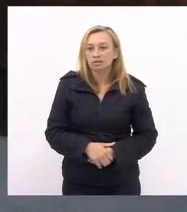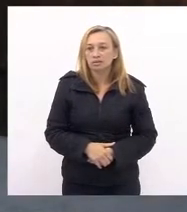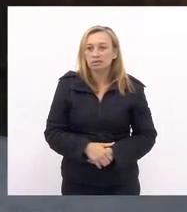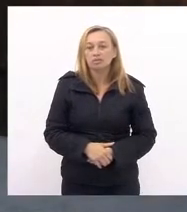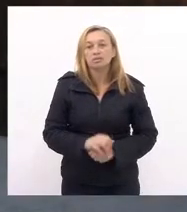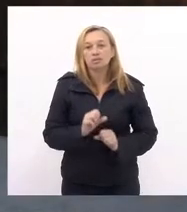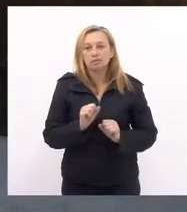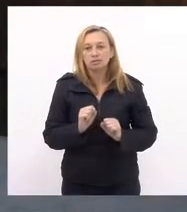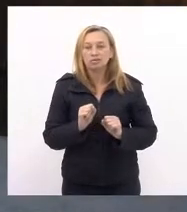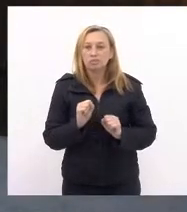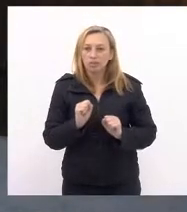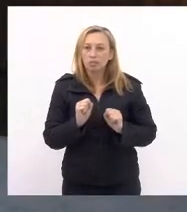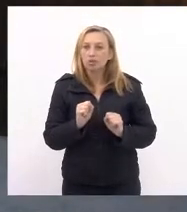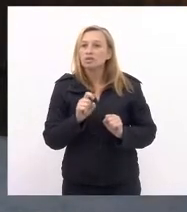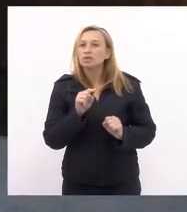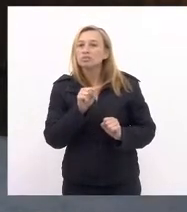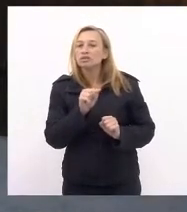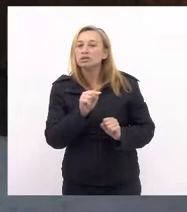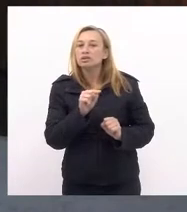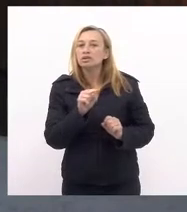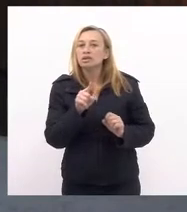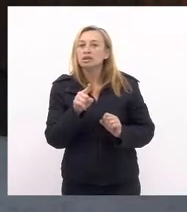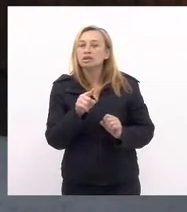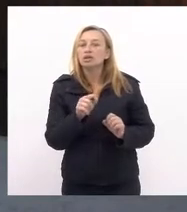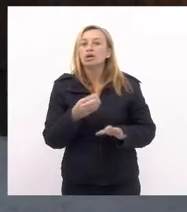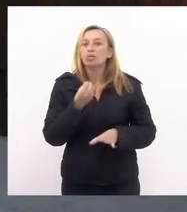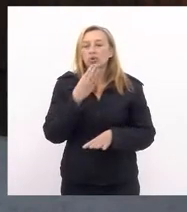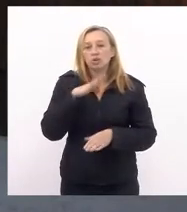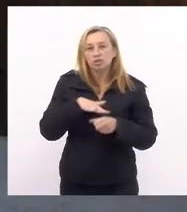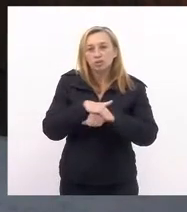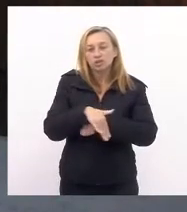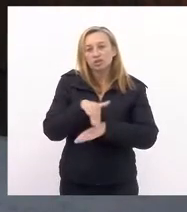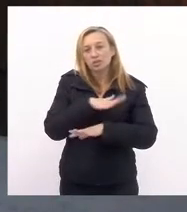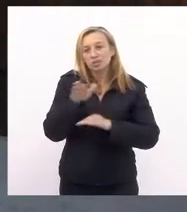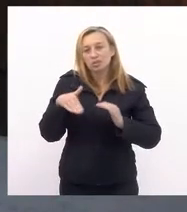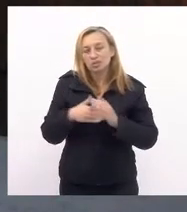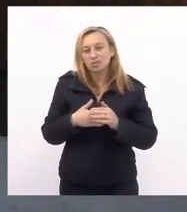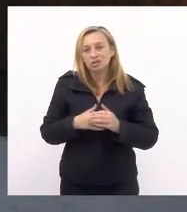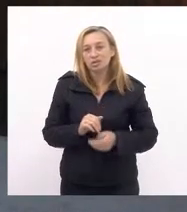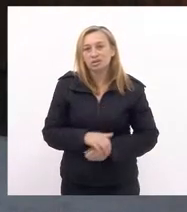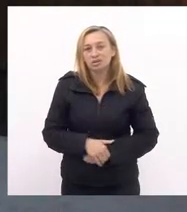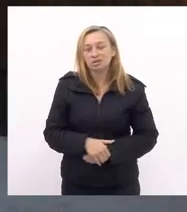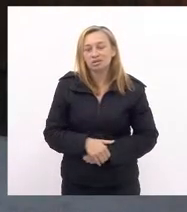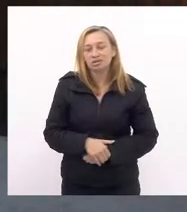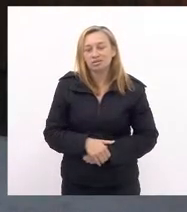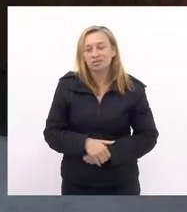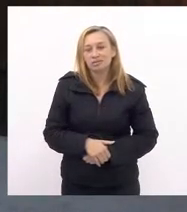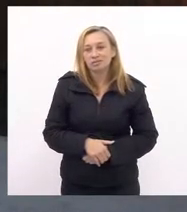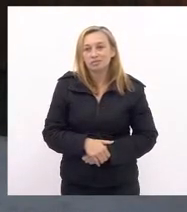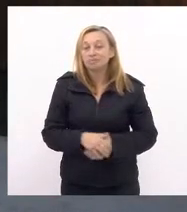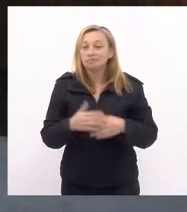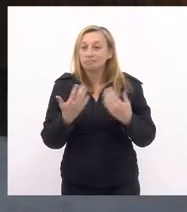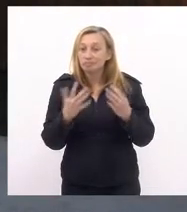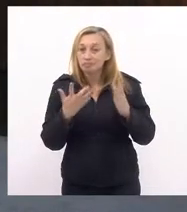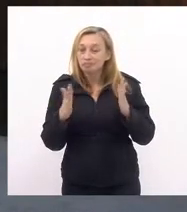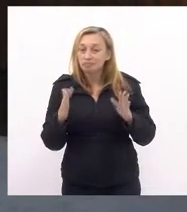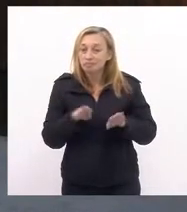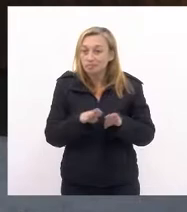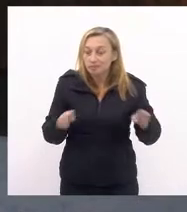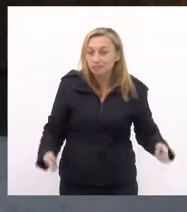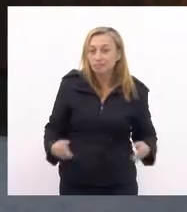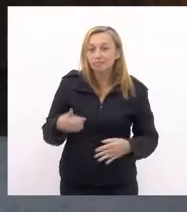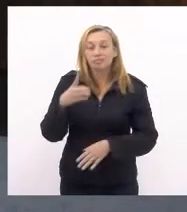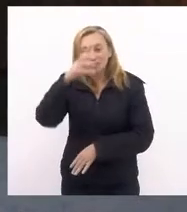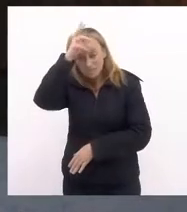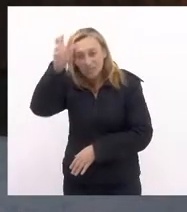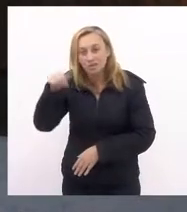Aperte o botãozinho. Boa noite a todos e a todas. Eu cumprimento a mesa através da Tia Ju,